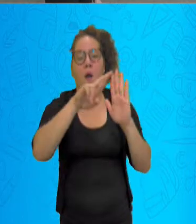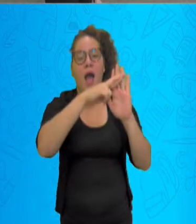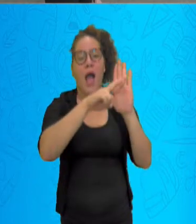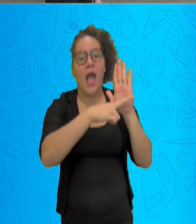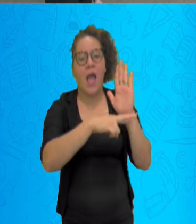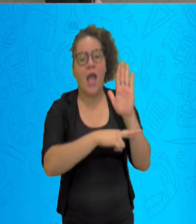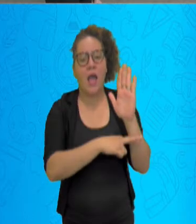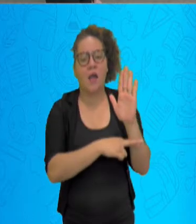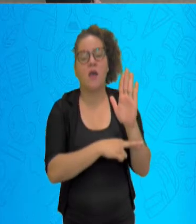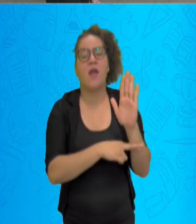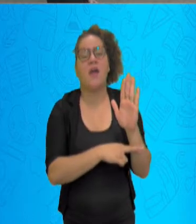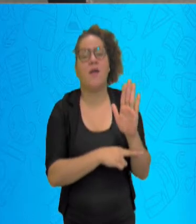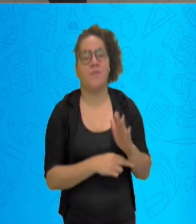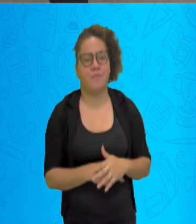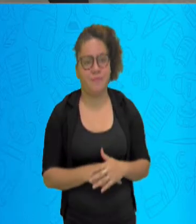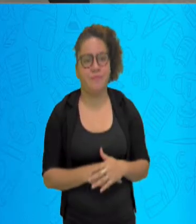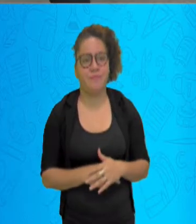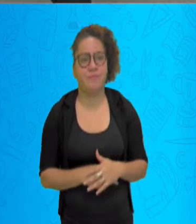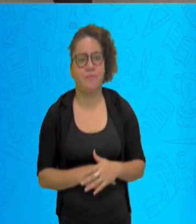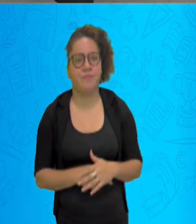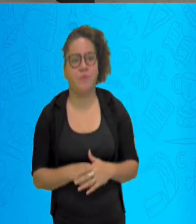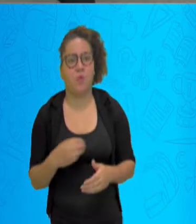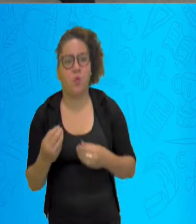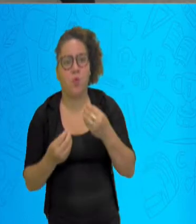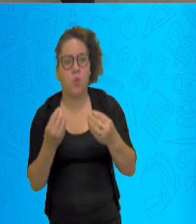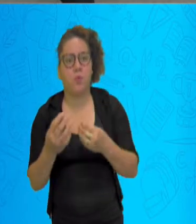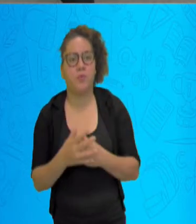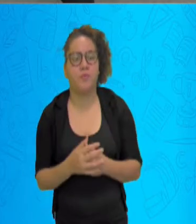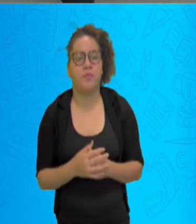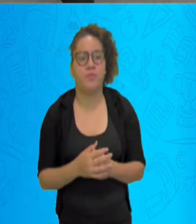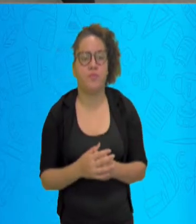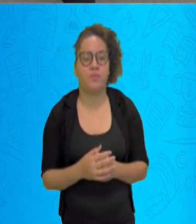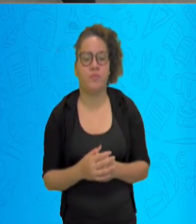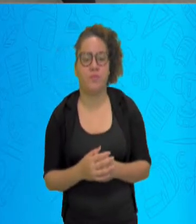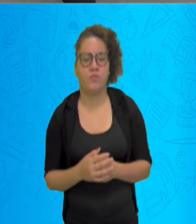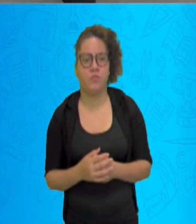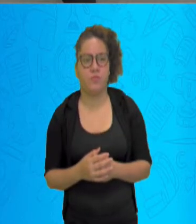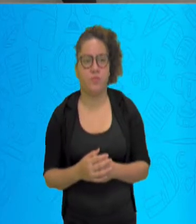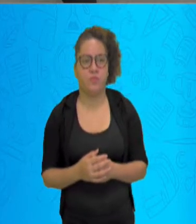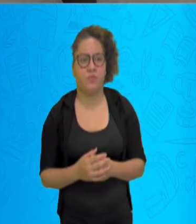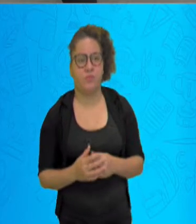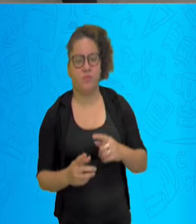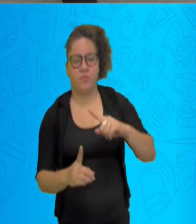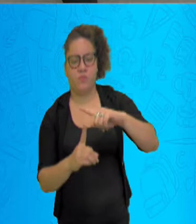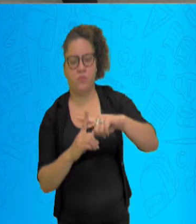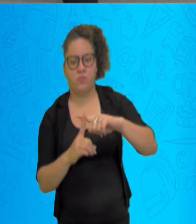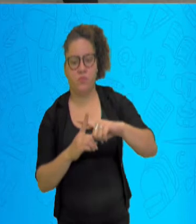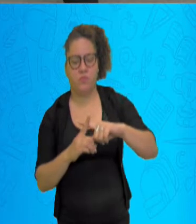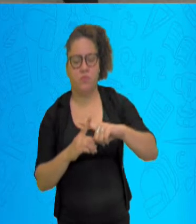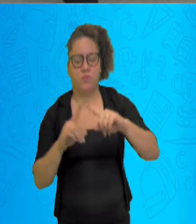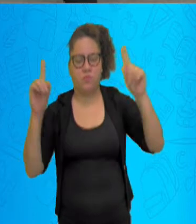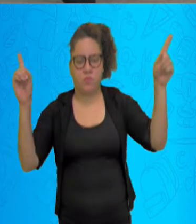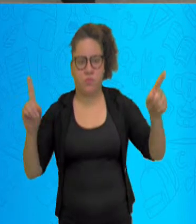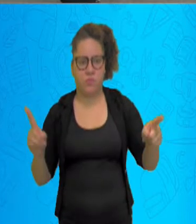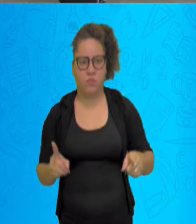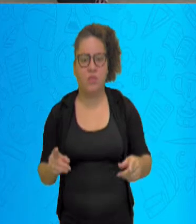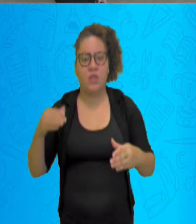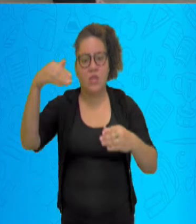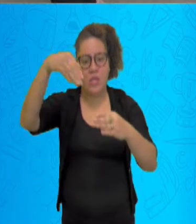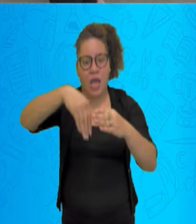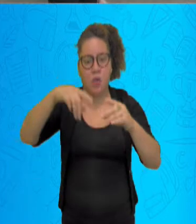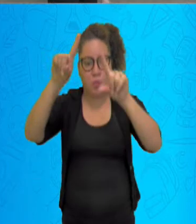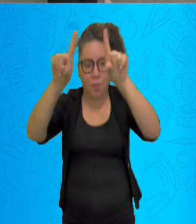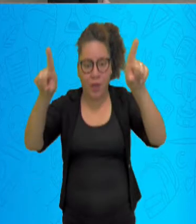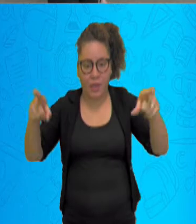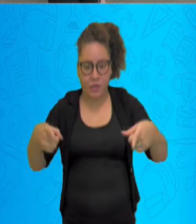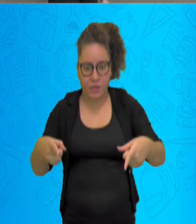prioridade, como para resolver, tá? Então, primeiro, as adições algébricas que estão no interior dos